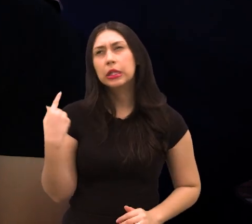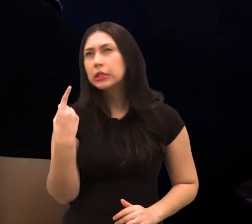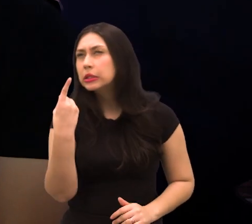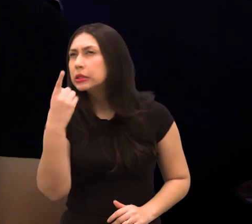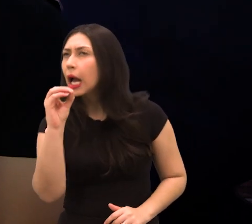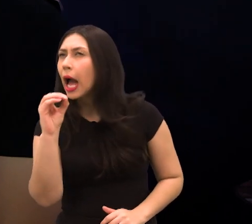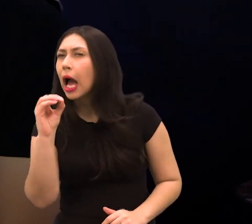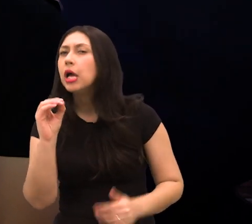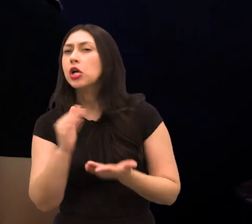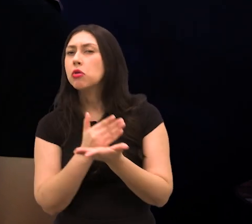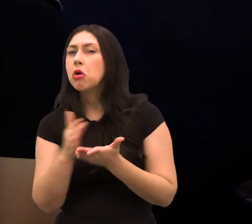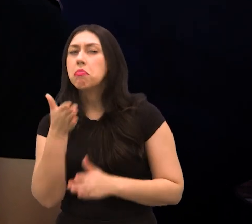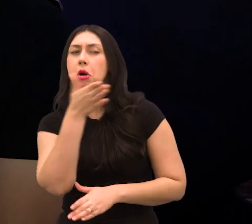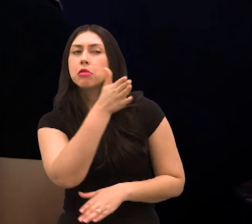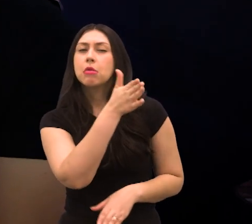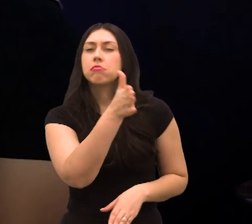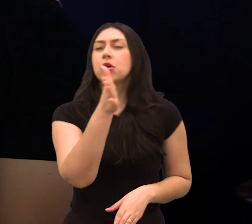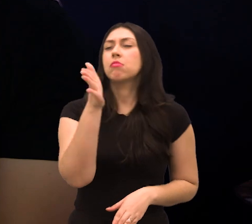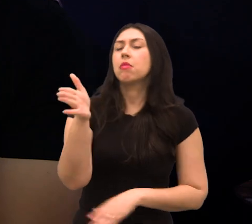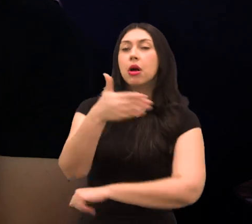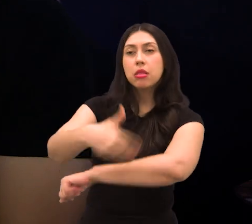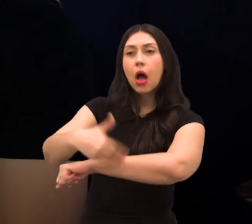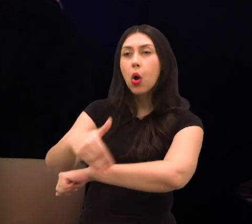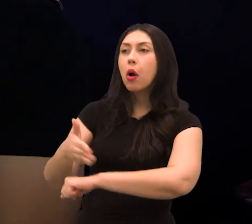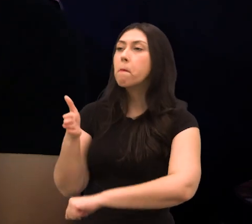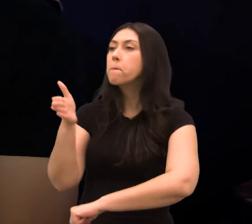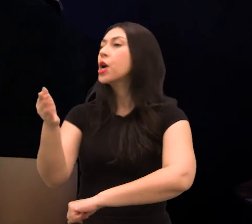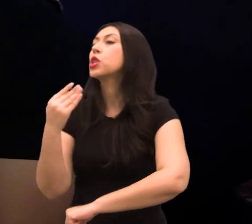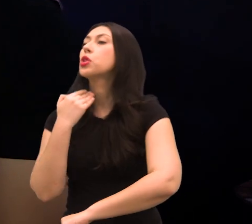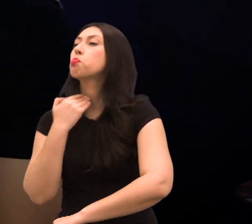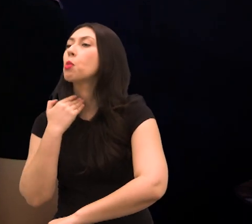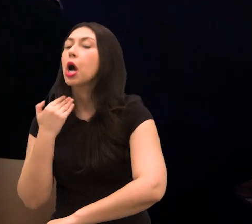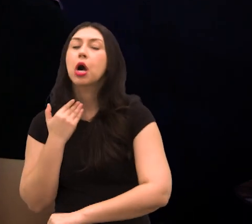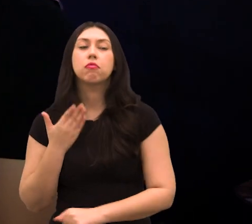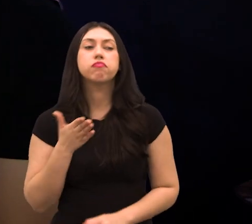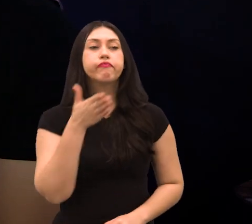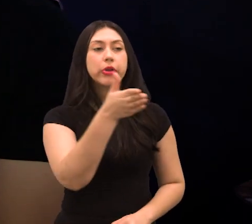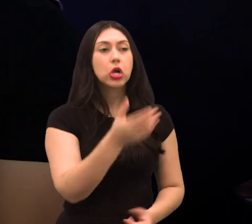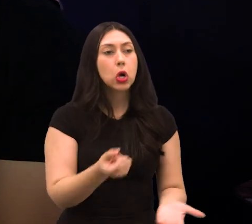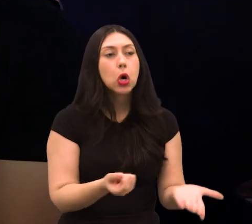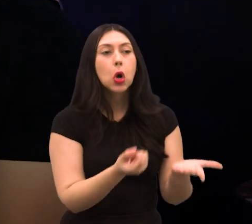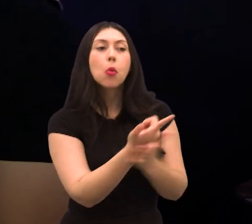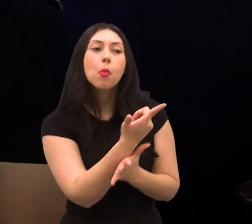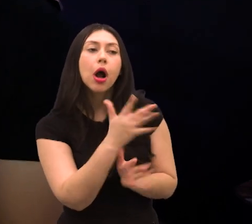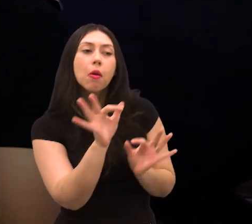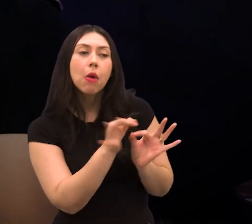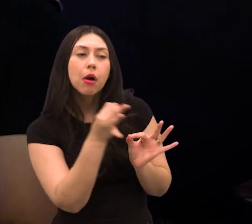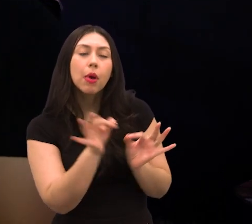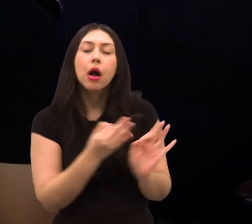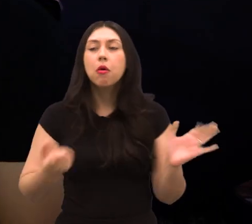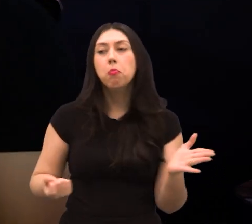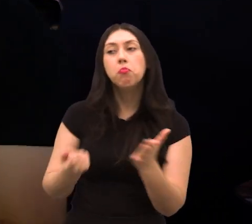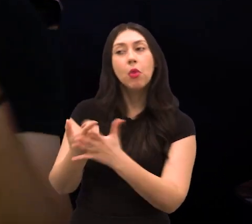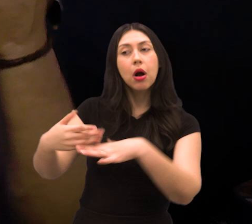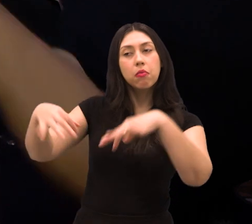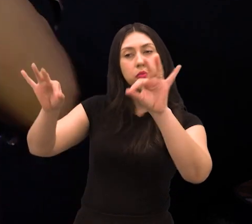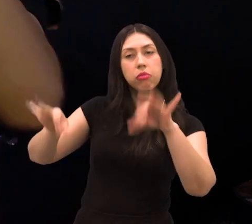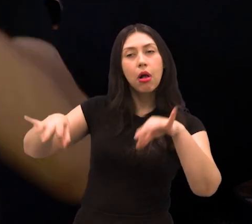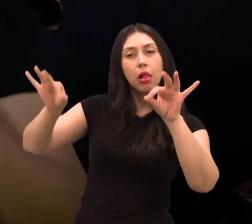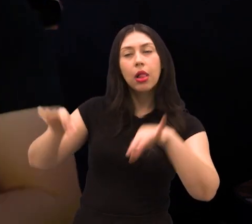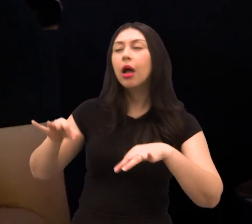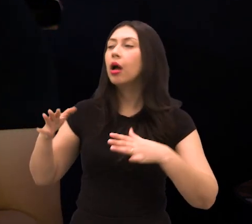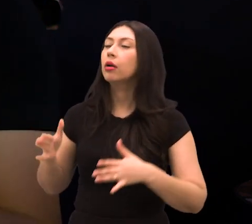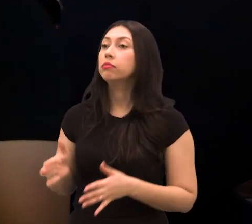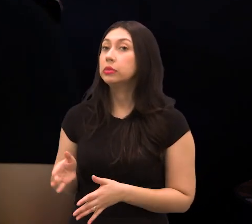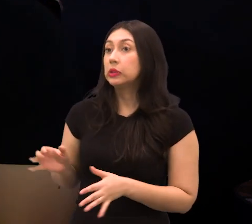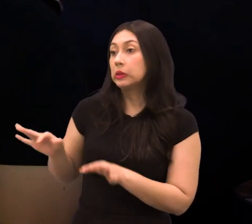10 anos, assim, às vezes eu já fazia as coisas de rua para ele, ao banco e tal, né, comprava um aviamento, alguma coisa que precisava, linha, aí, corre